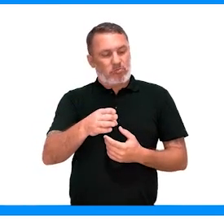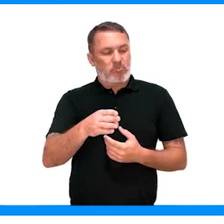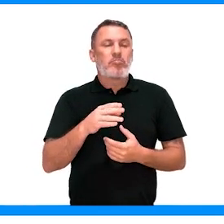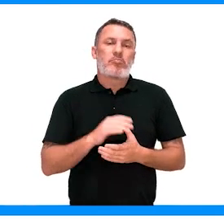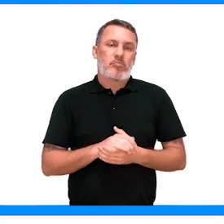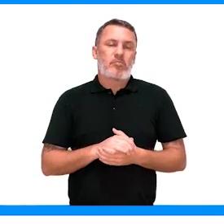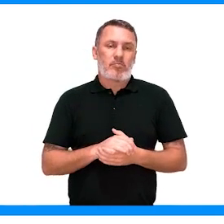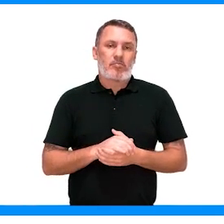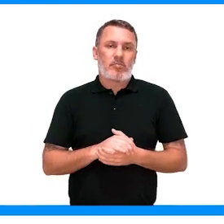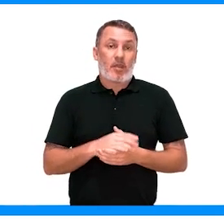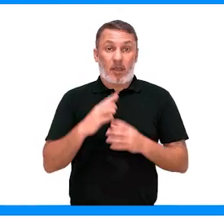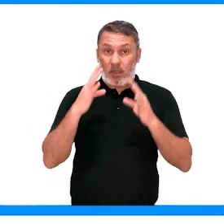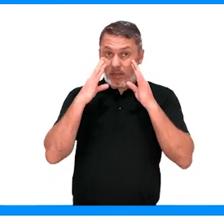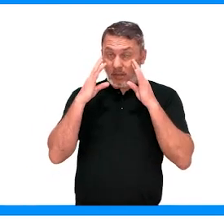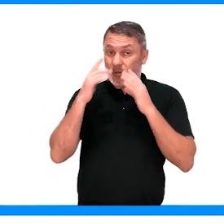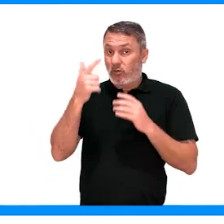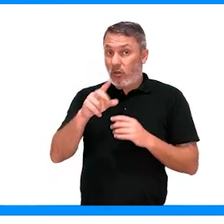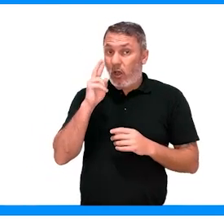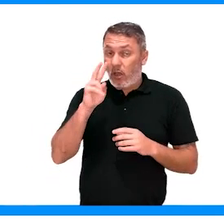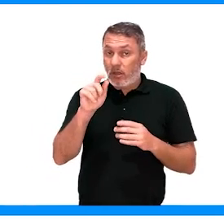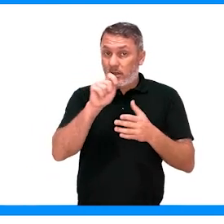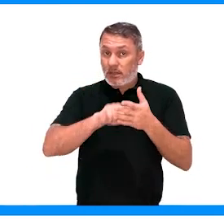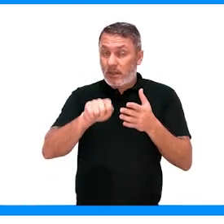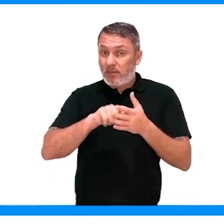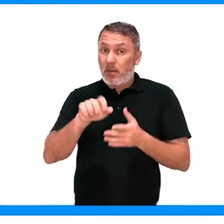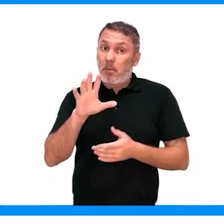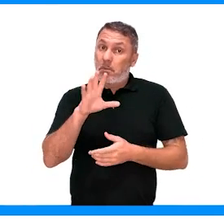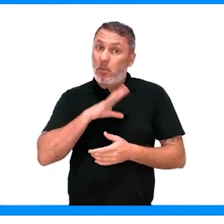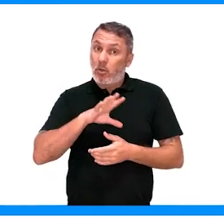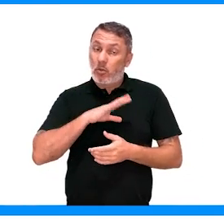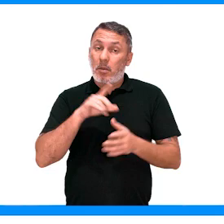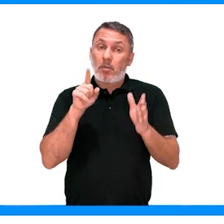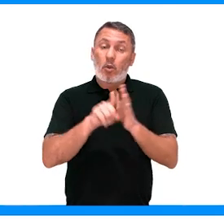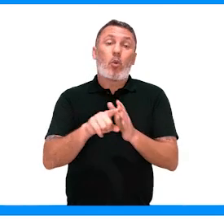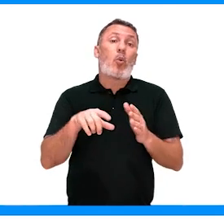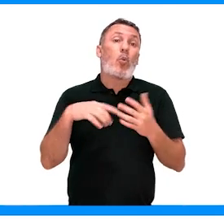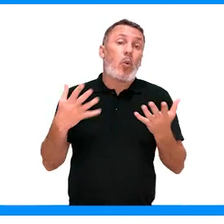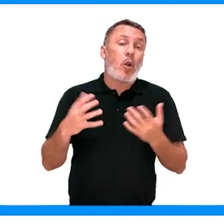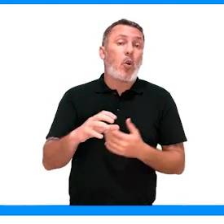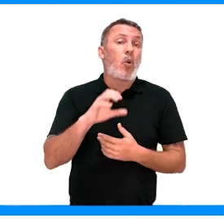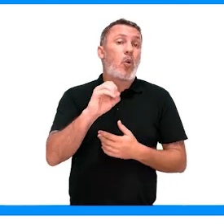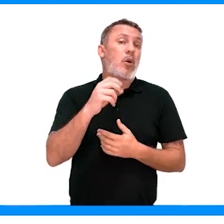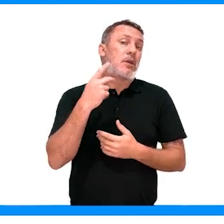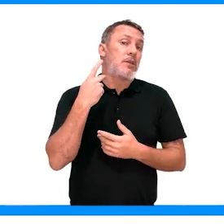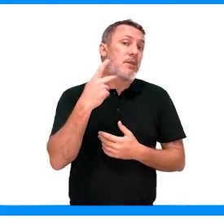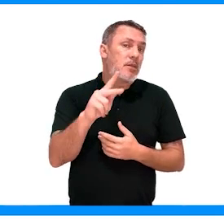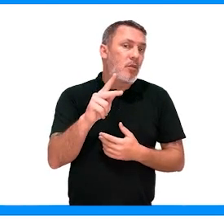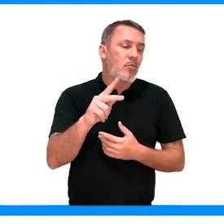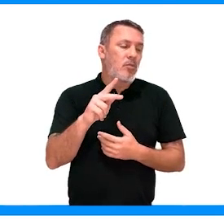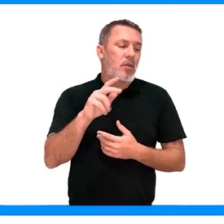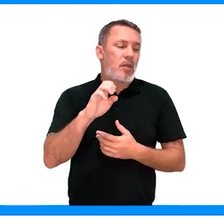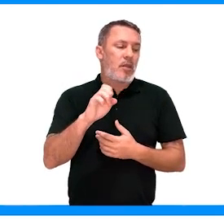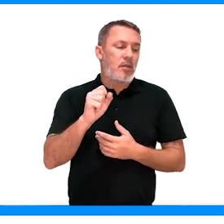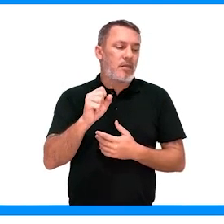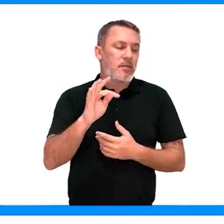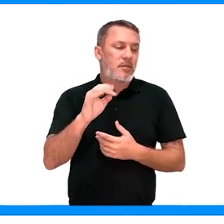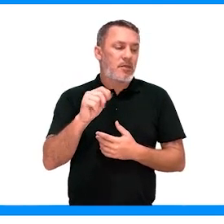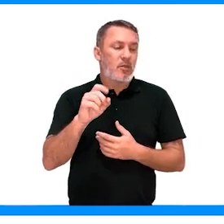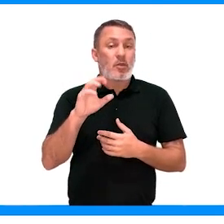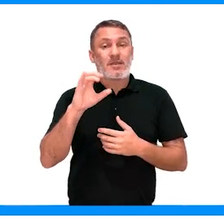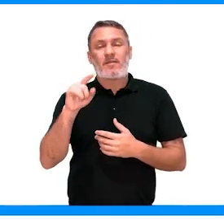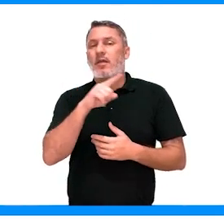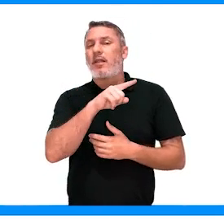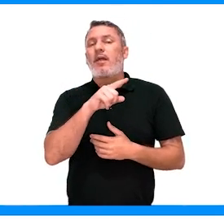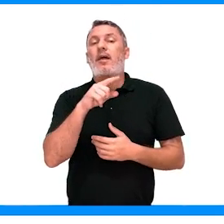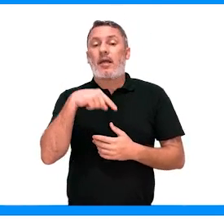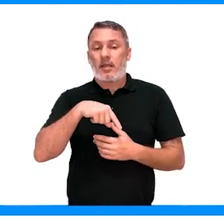tu estado civil. Chamando a atenção mais uma vez. Em português, nós falamos qual é o seu estado civil, porque nós não usamos o